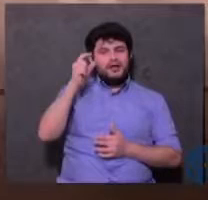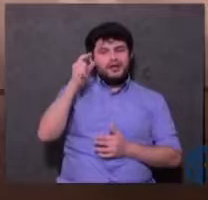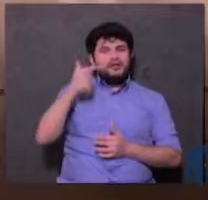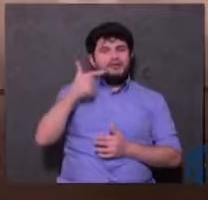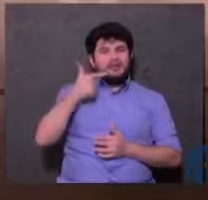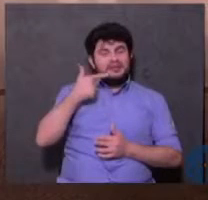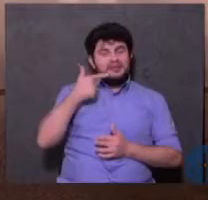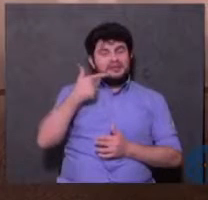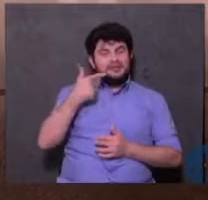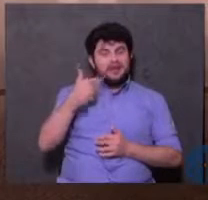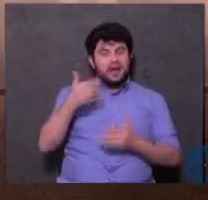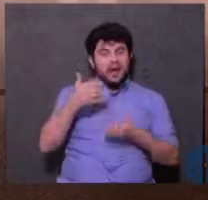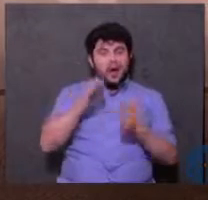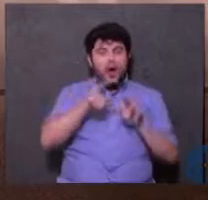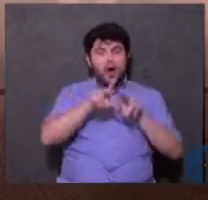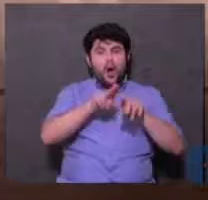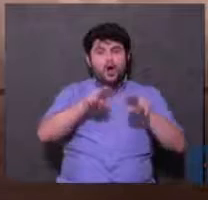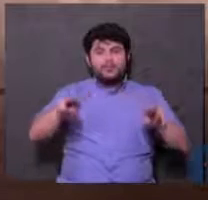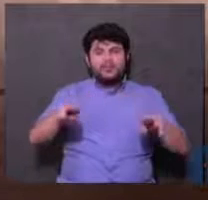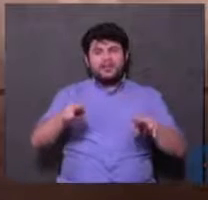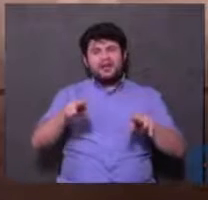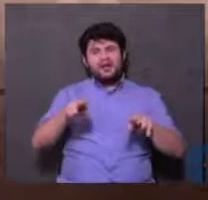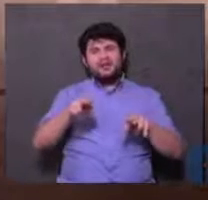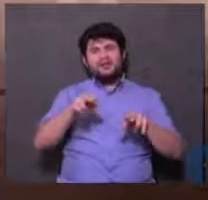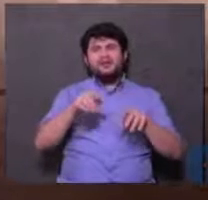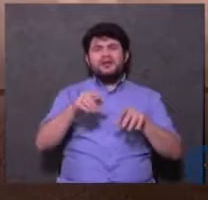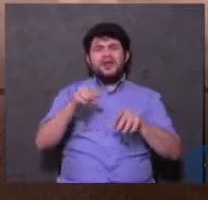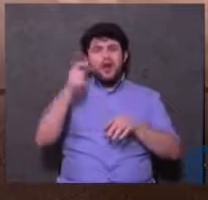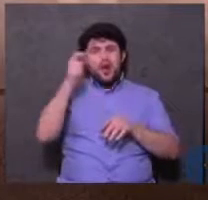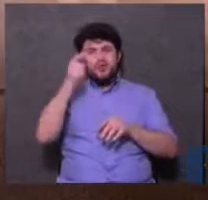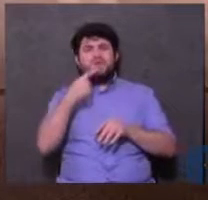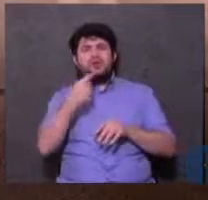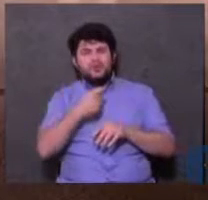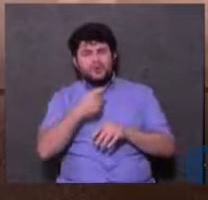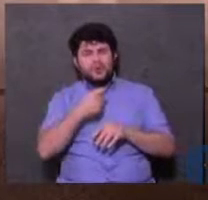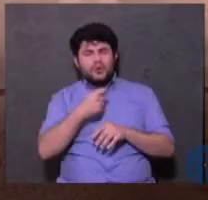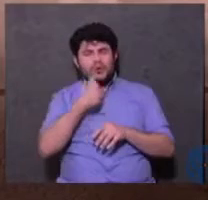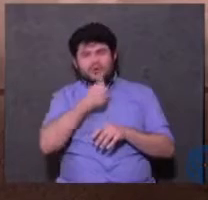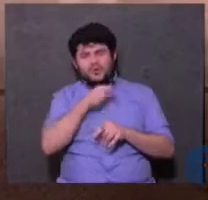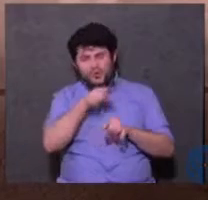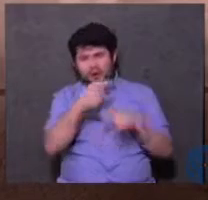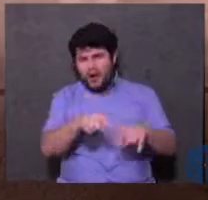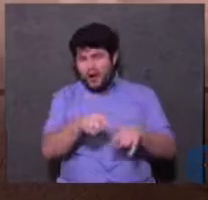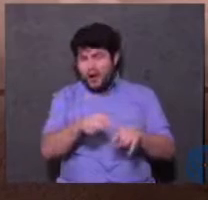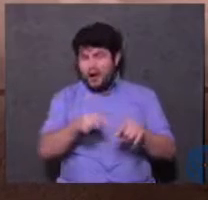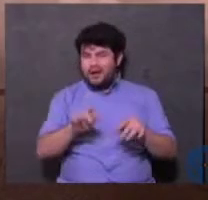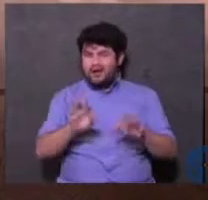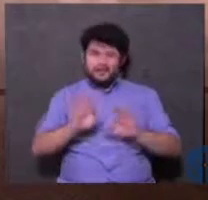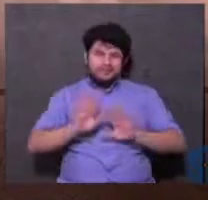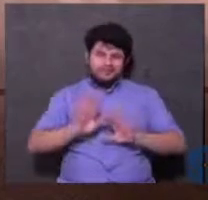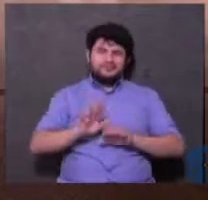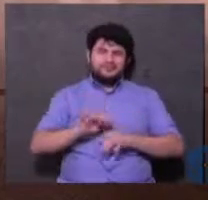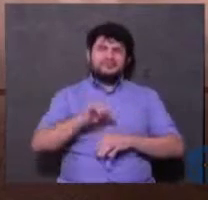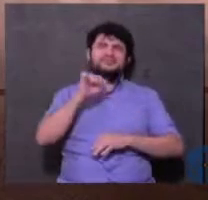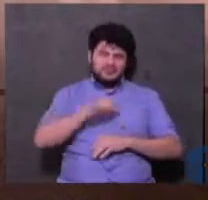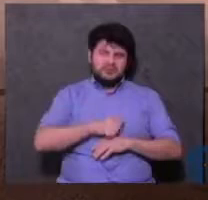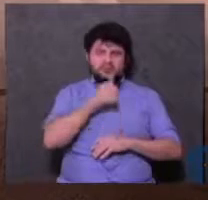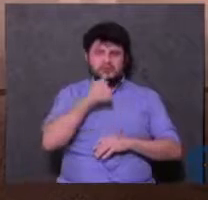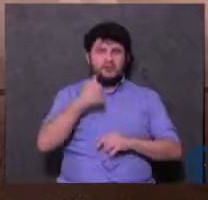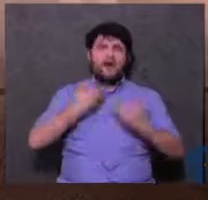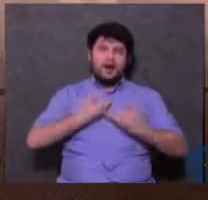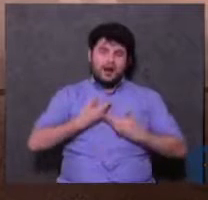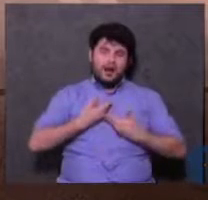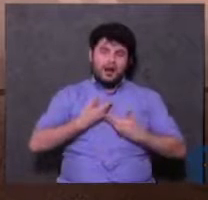Lúcia perguntou-lhe se ela sofria muito. Ela não o negou. Sofro sim, mas